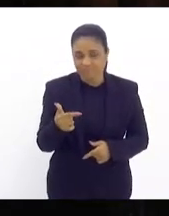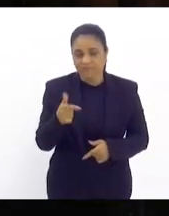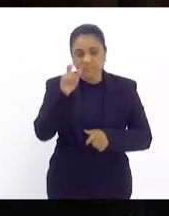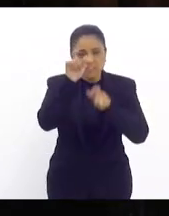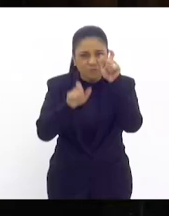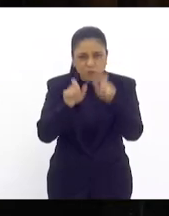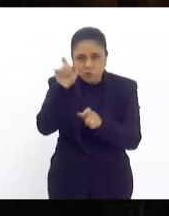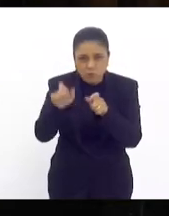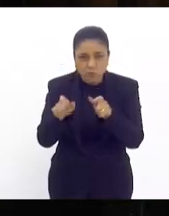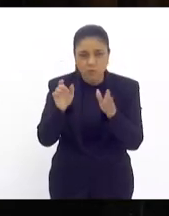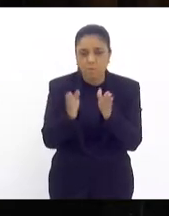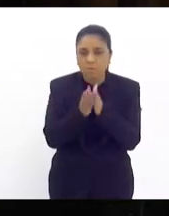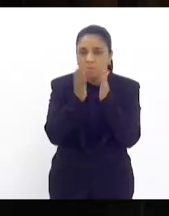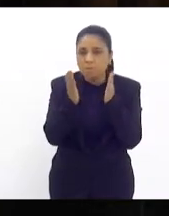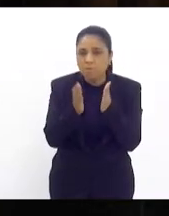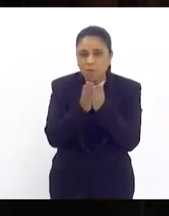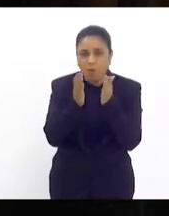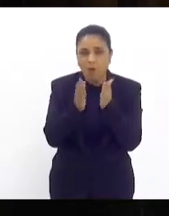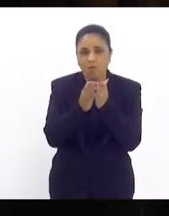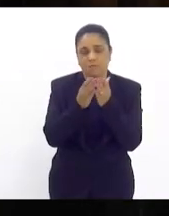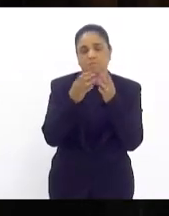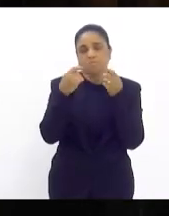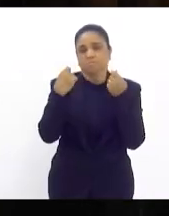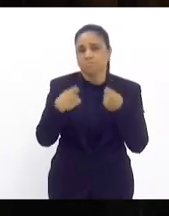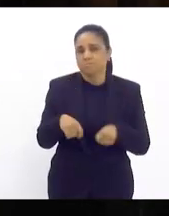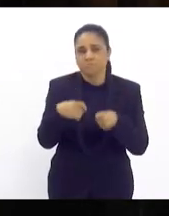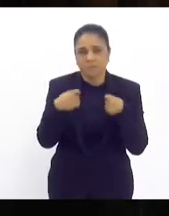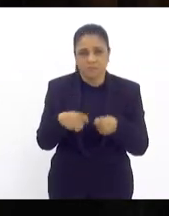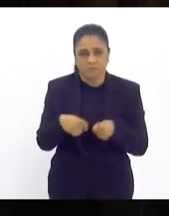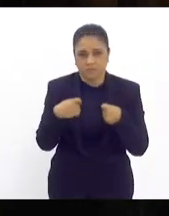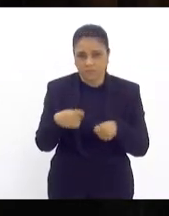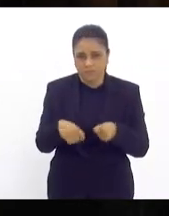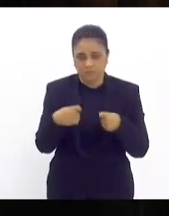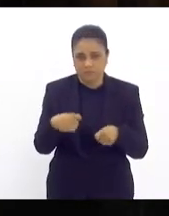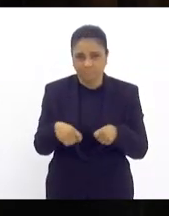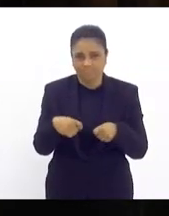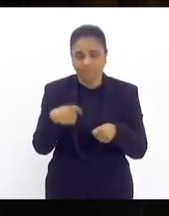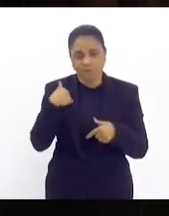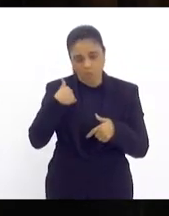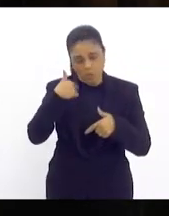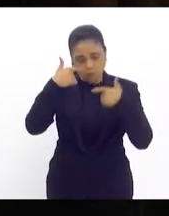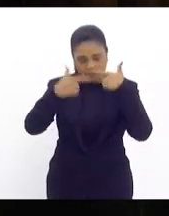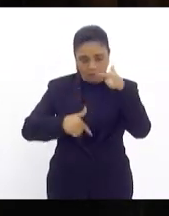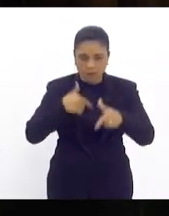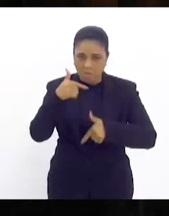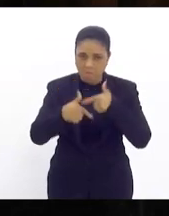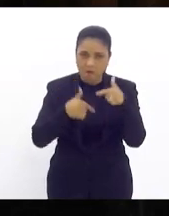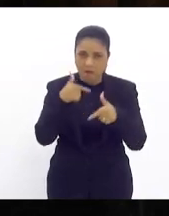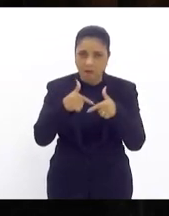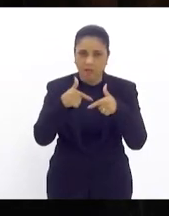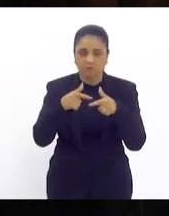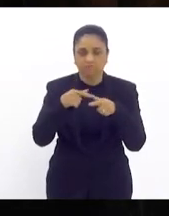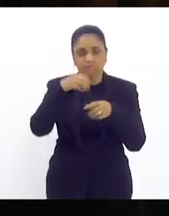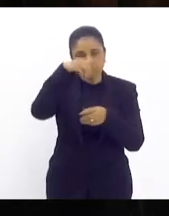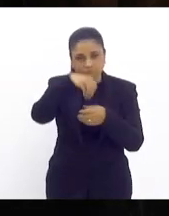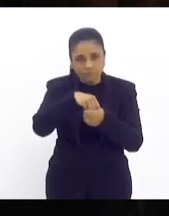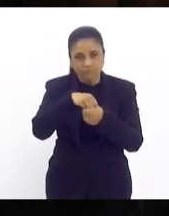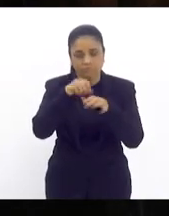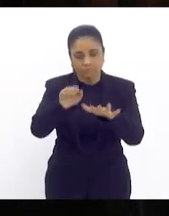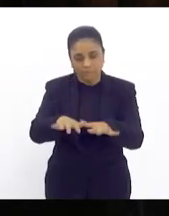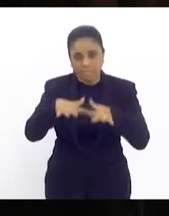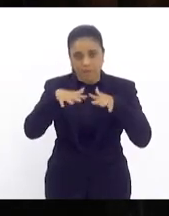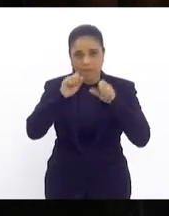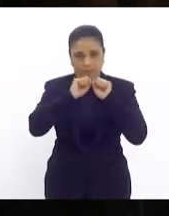é o que são as pessoas que mais precisam que eu trabalho dentro de uma assembleia legislativa